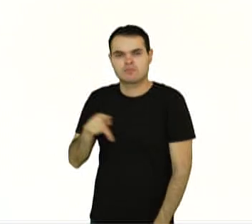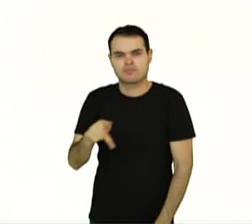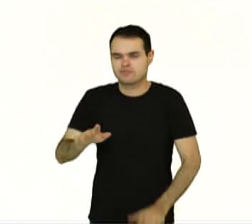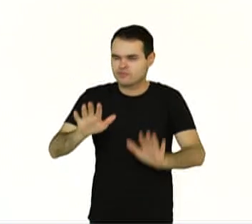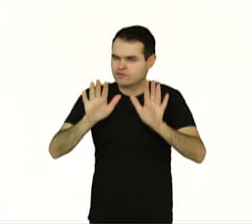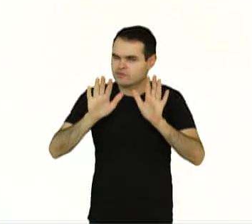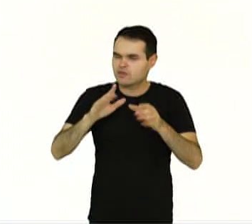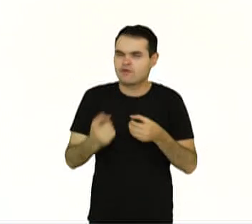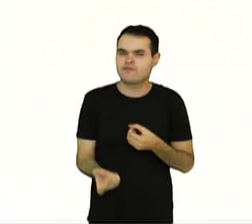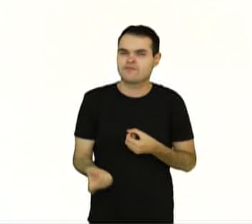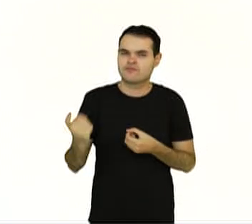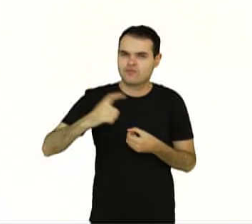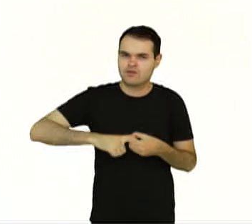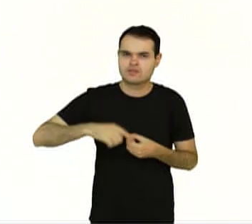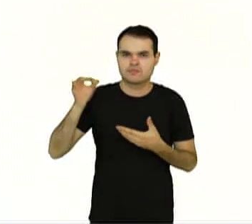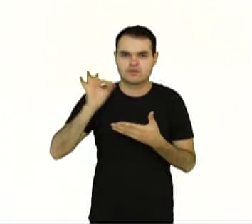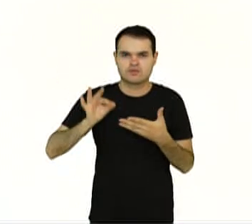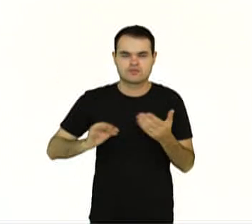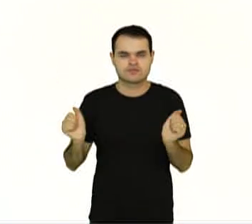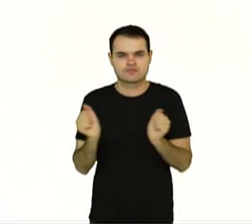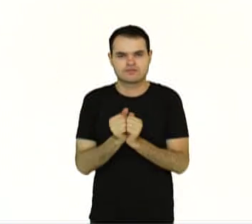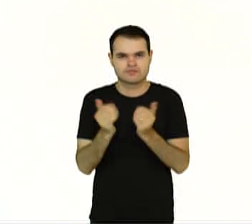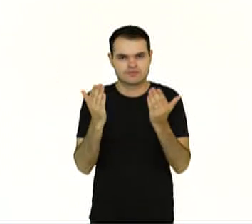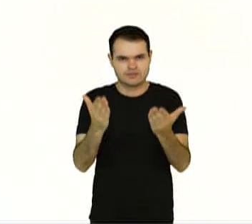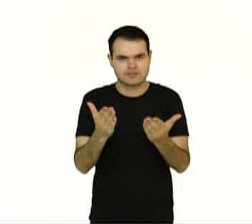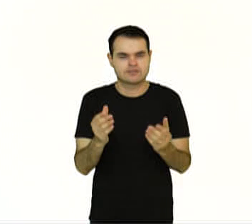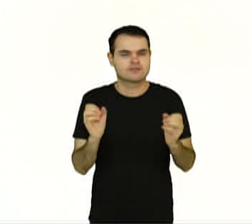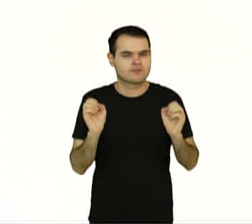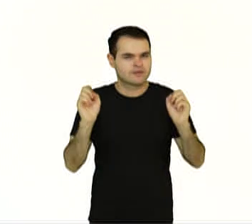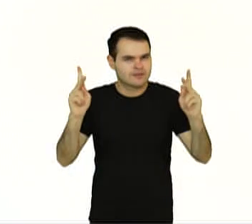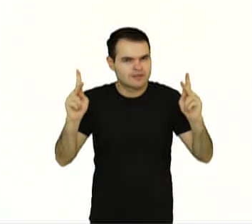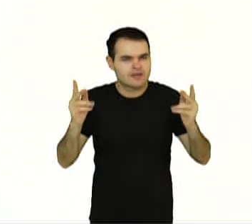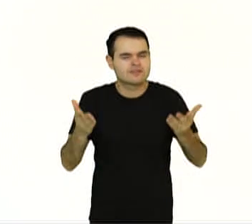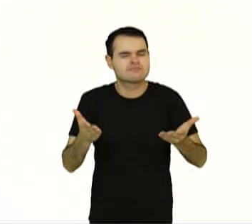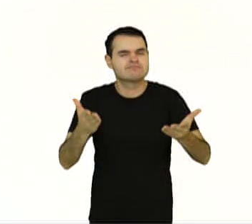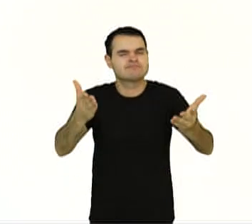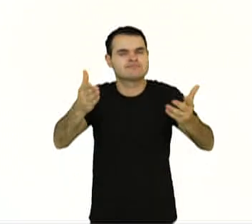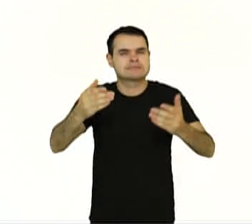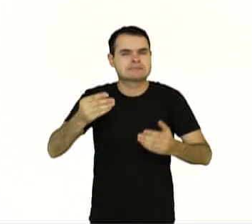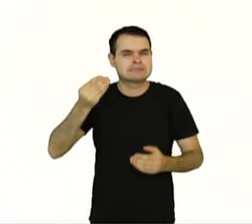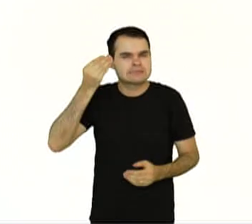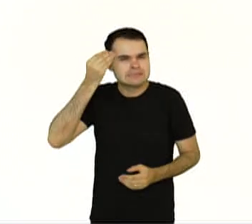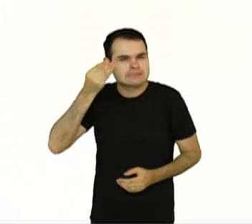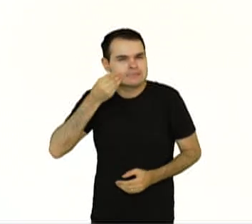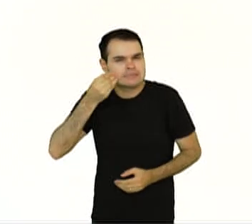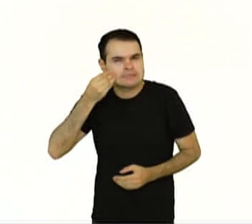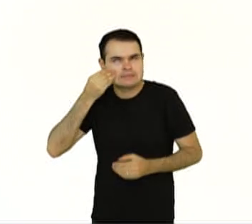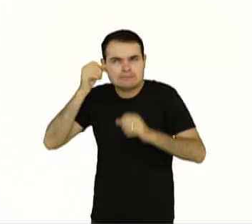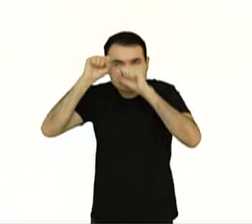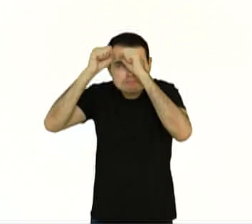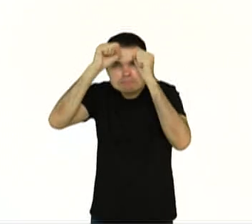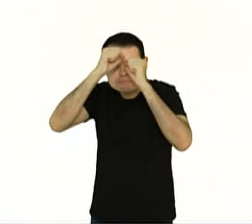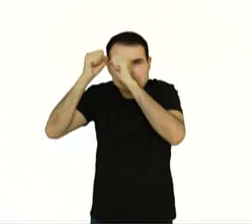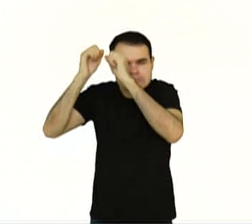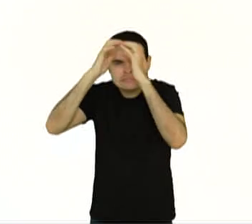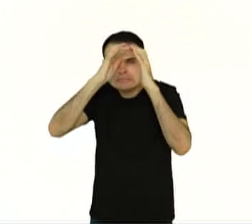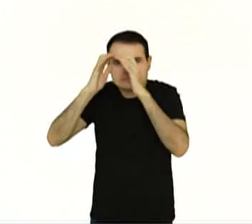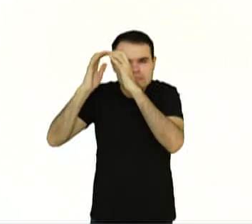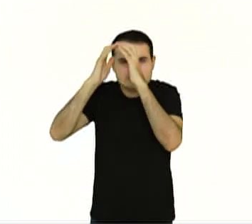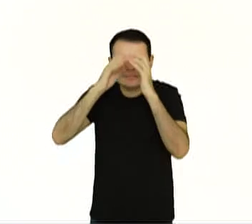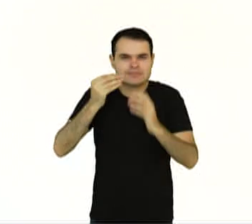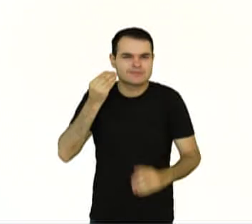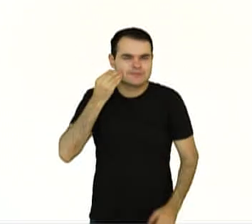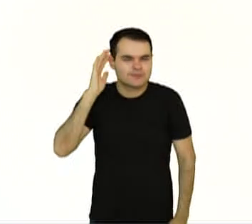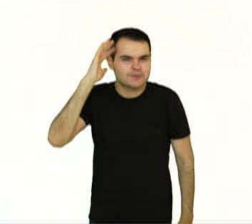professora já volta para corrigir com vocês. Vou deixar assim vocês quebrarem um pouquinho a cabeça aí para resolver esse